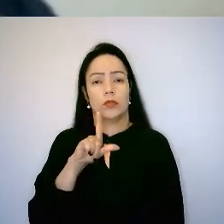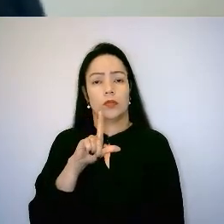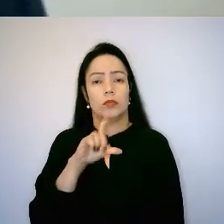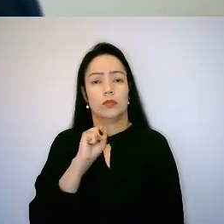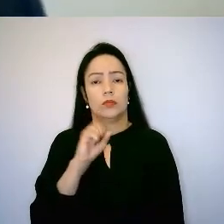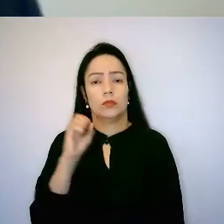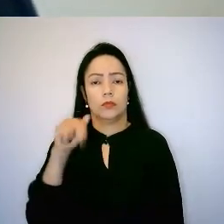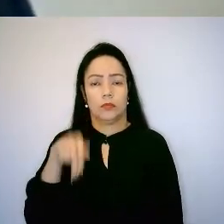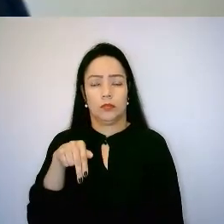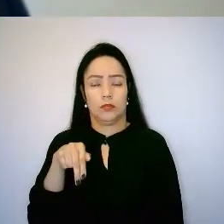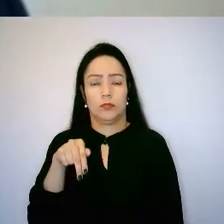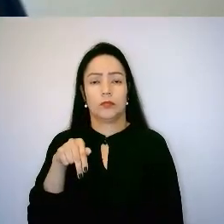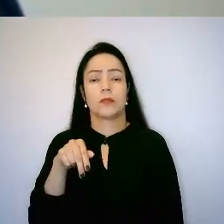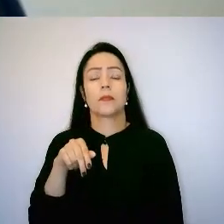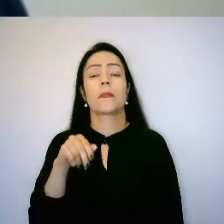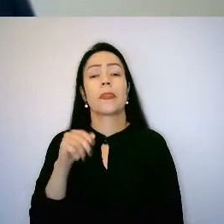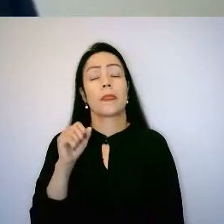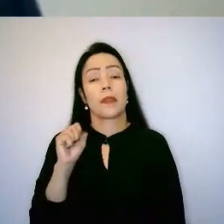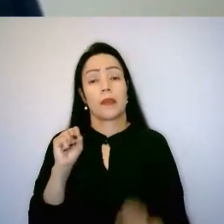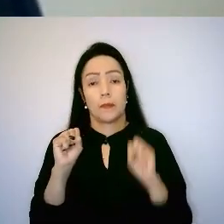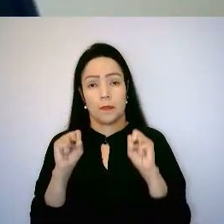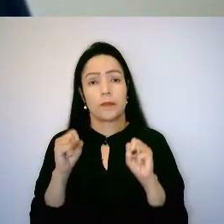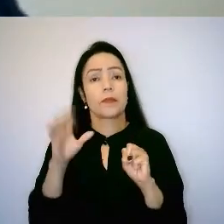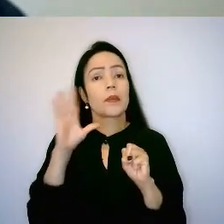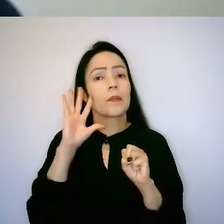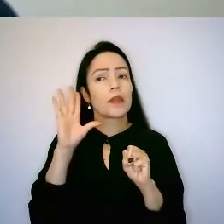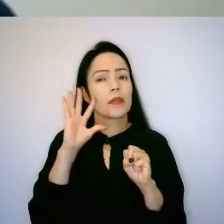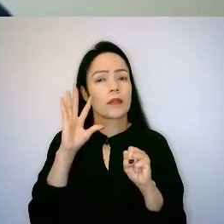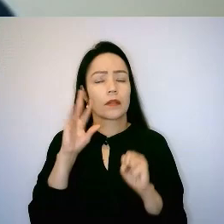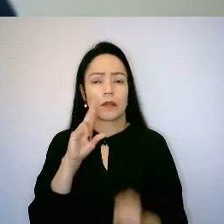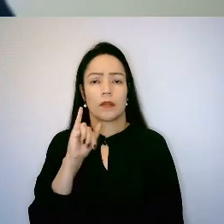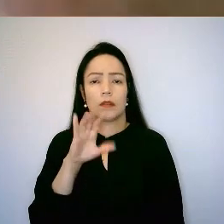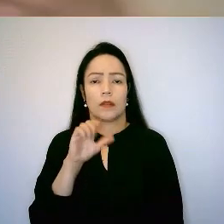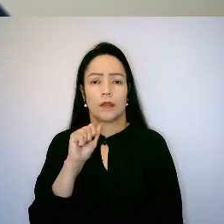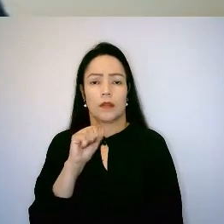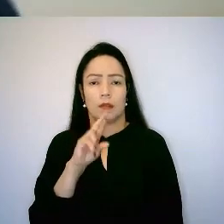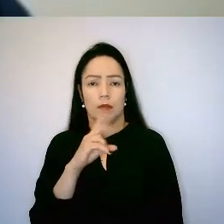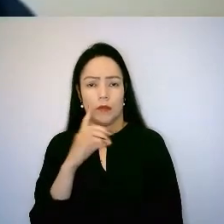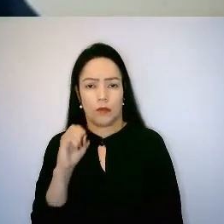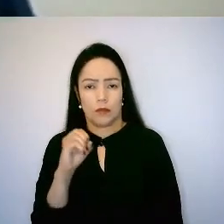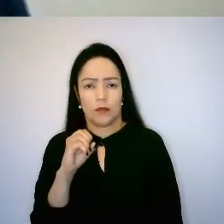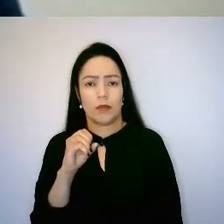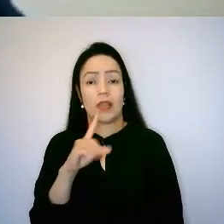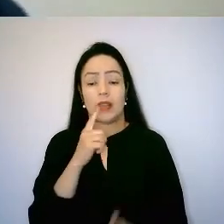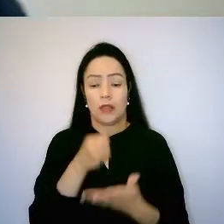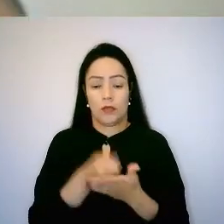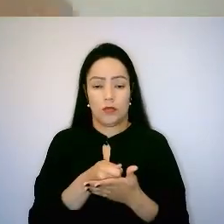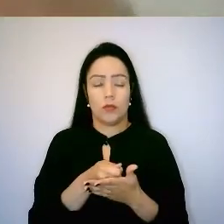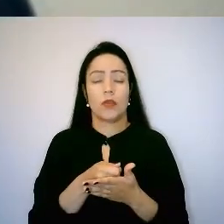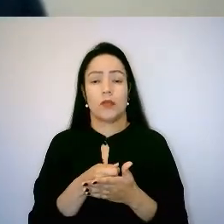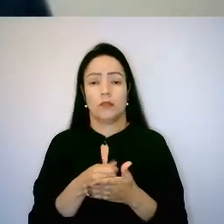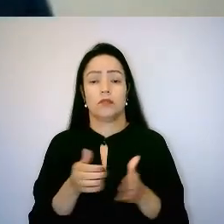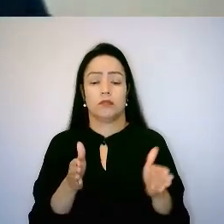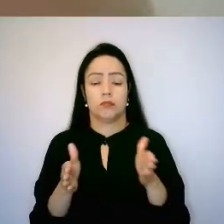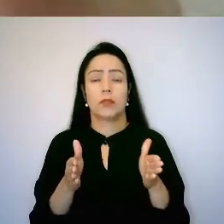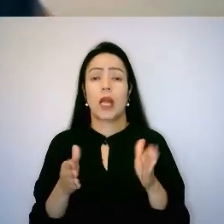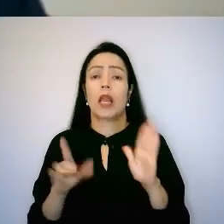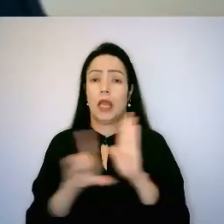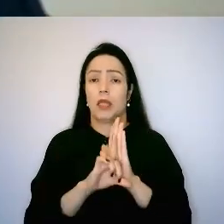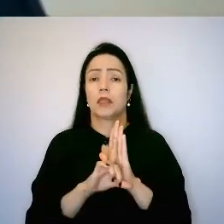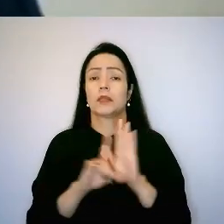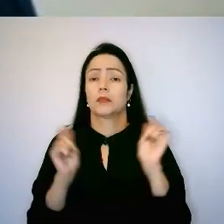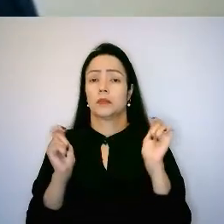nesse cenário Imagine que o doutor Ricardo tenha proferido uma decisão que esteja dentro dos limites legais e que mesmo assim